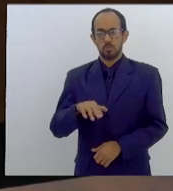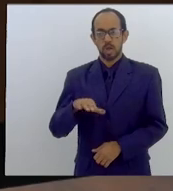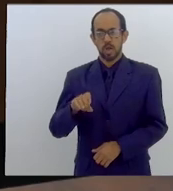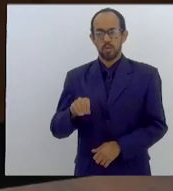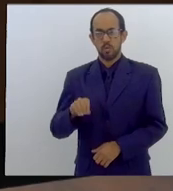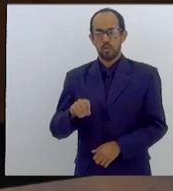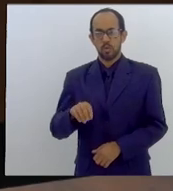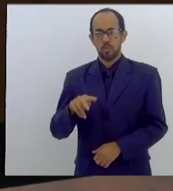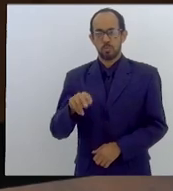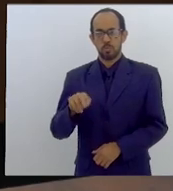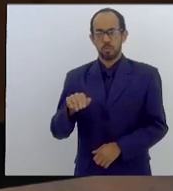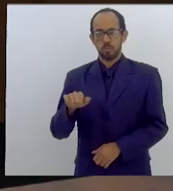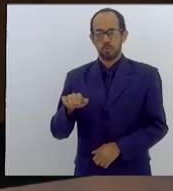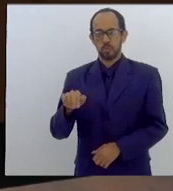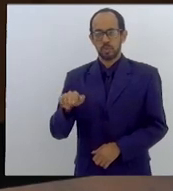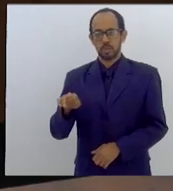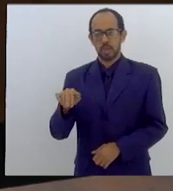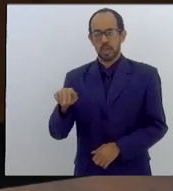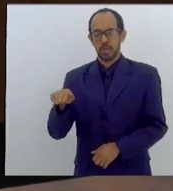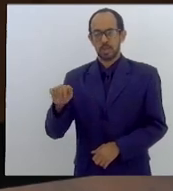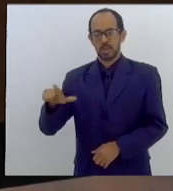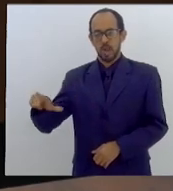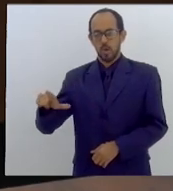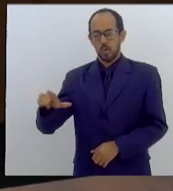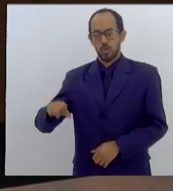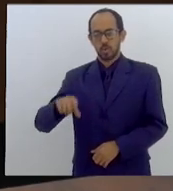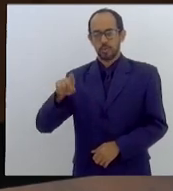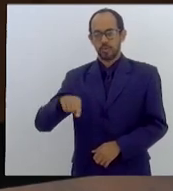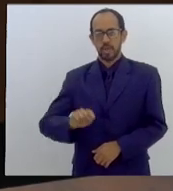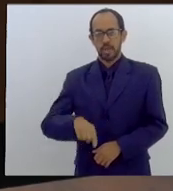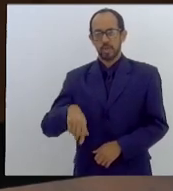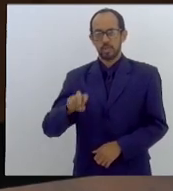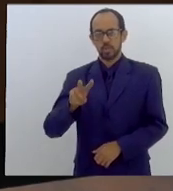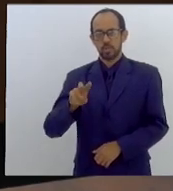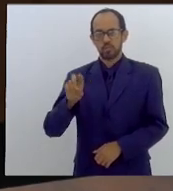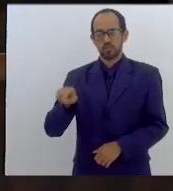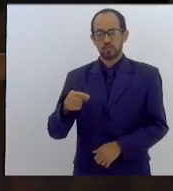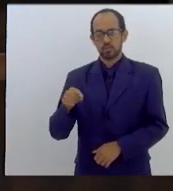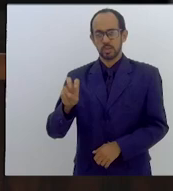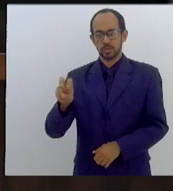a questão de 1,5% para a cultura.